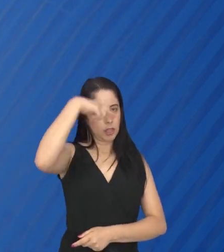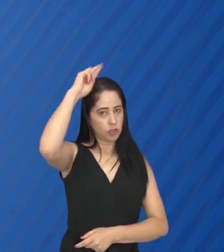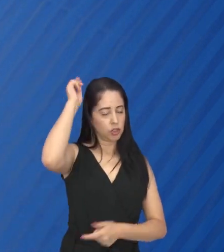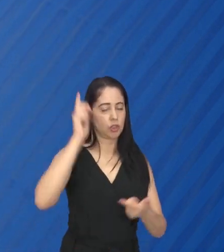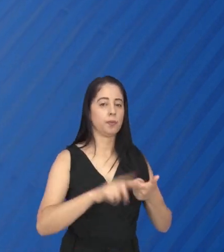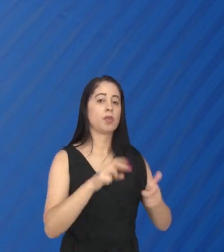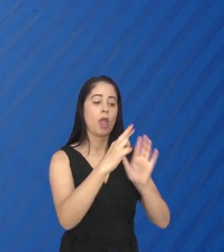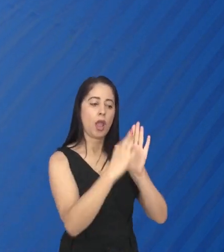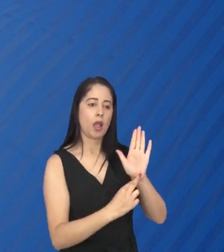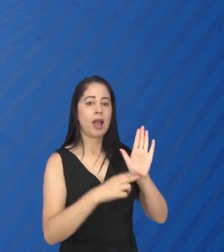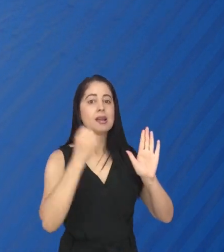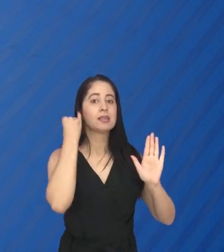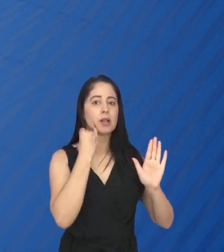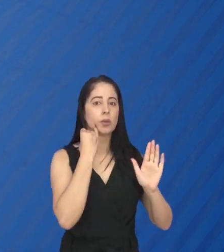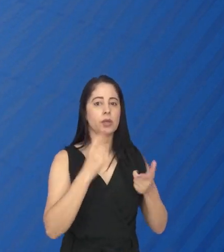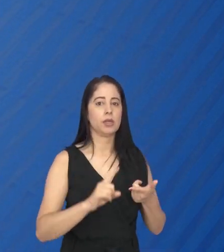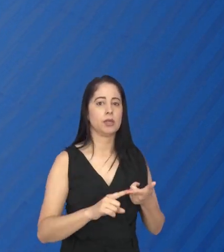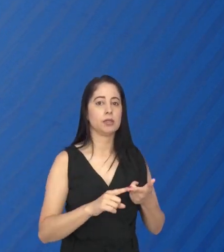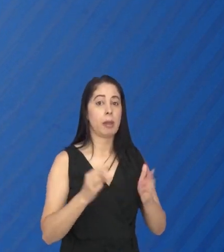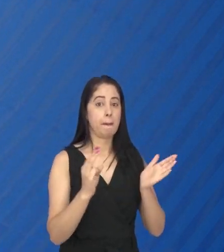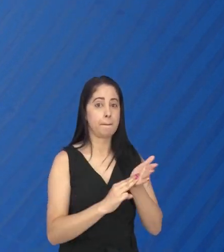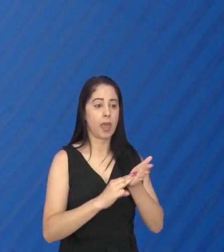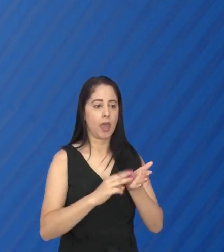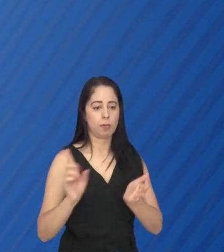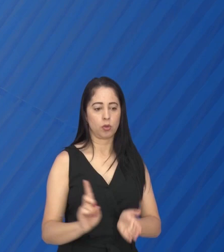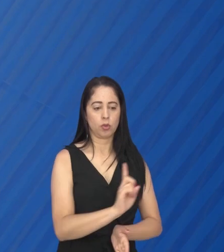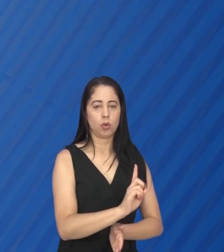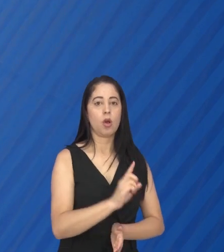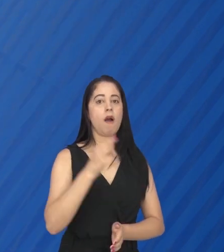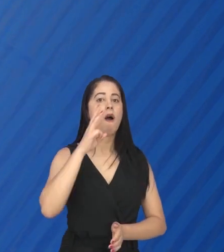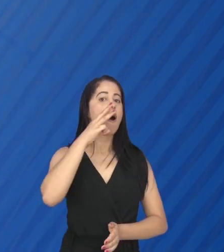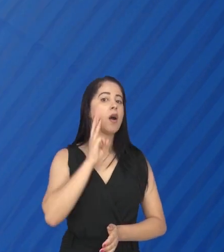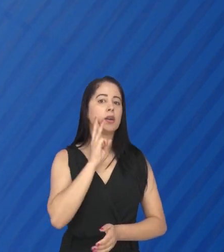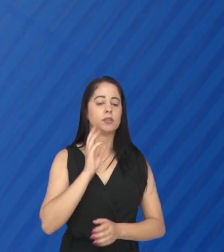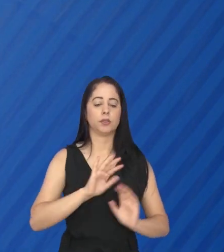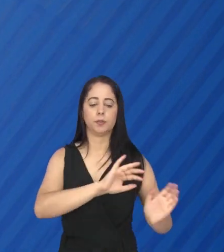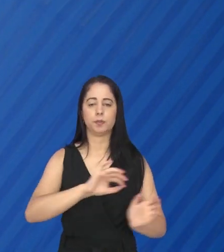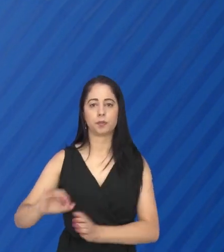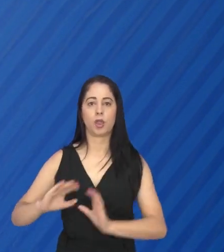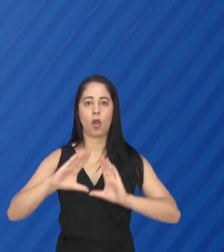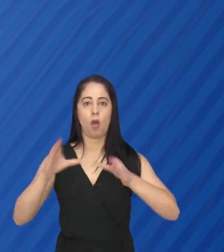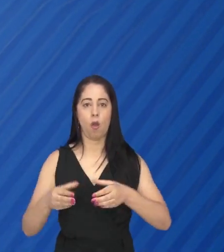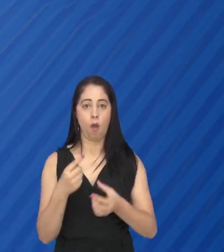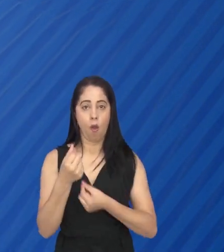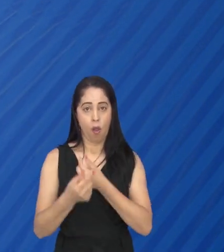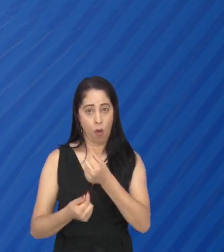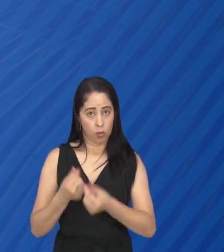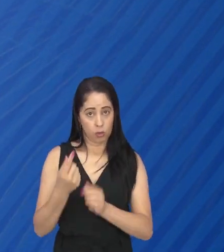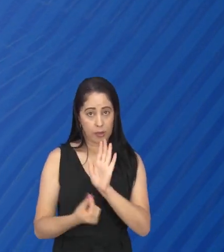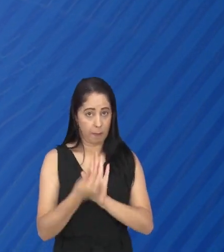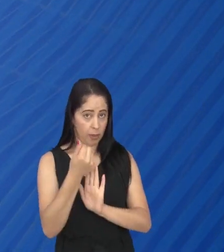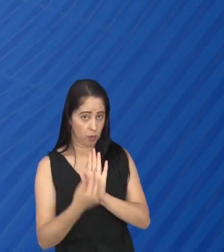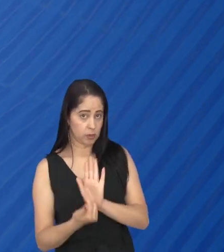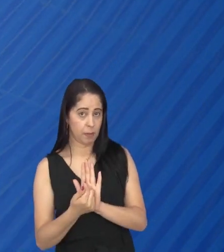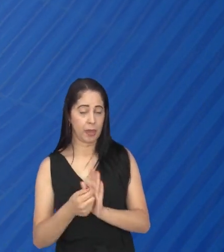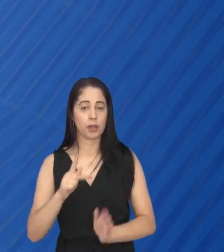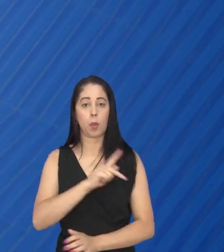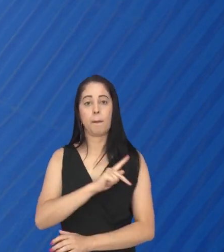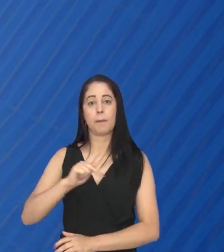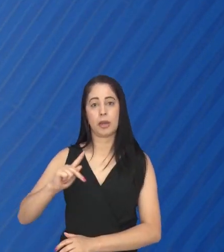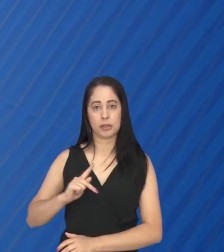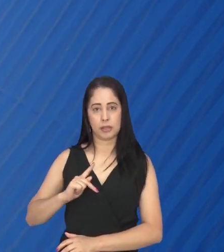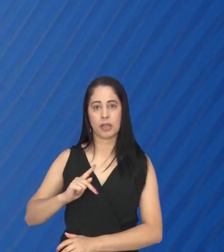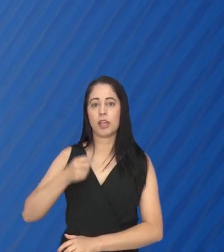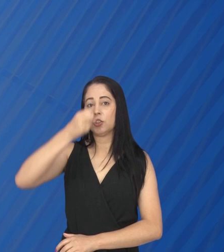presidente Robertinho da Padaria, relator Zé Luiz, membro Walter Hayashi. Na Comissão de Economia, Finanças e